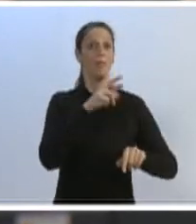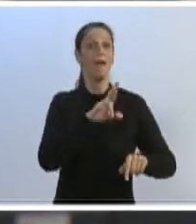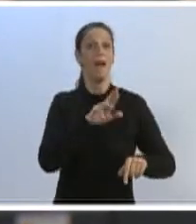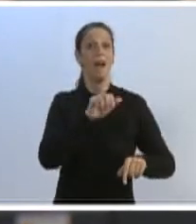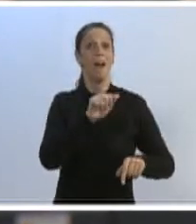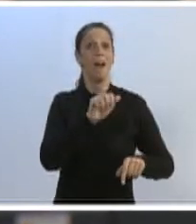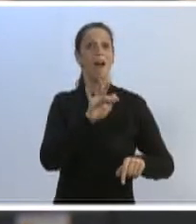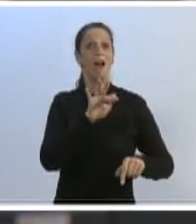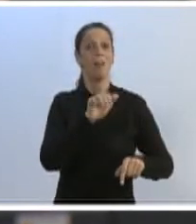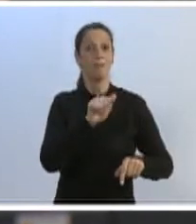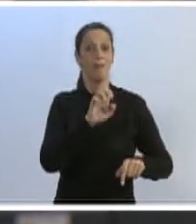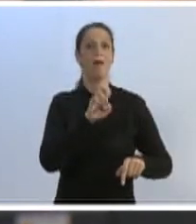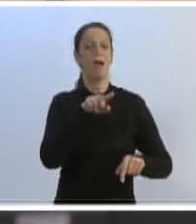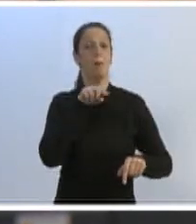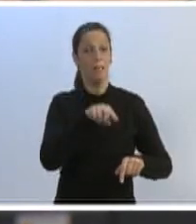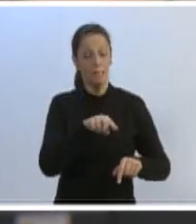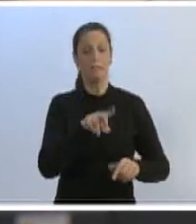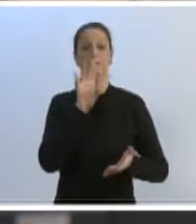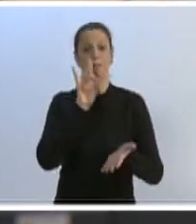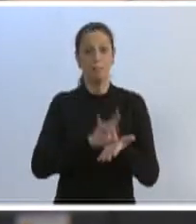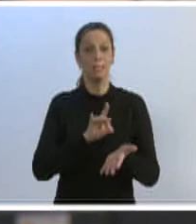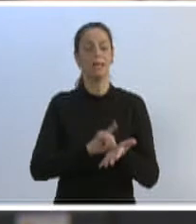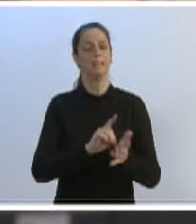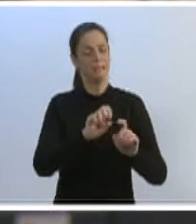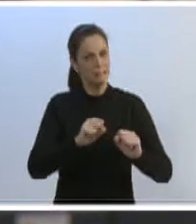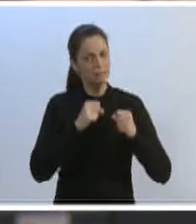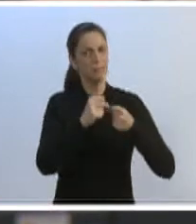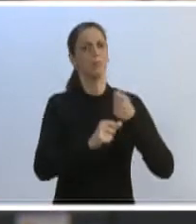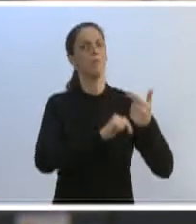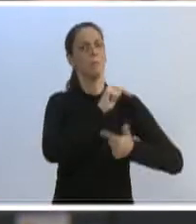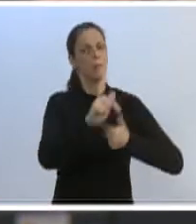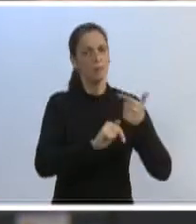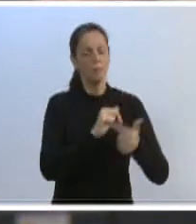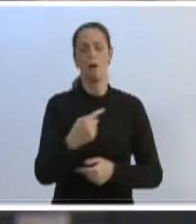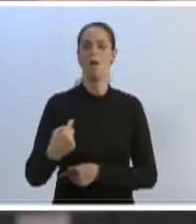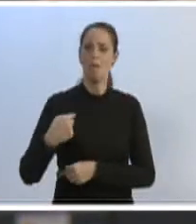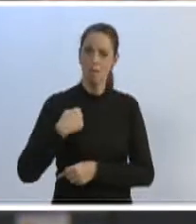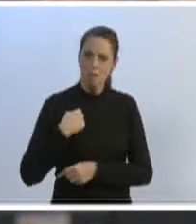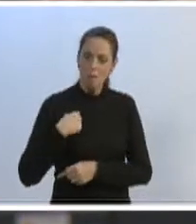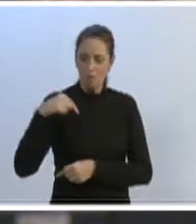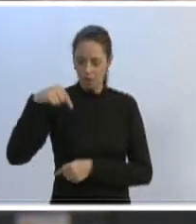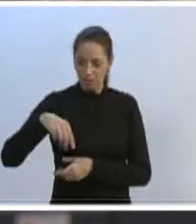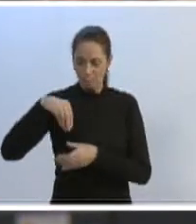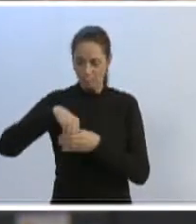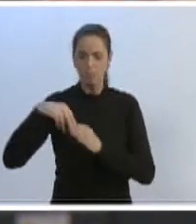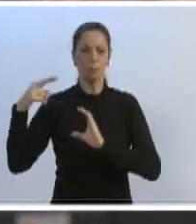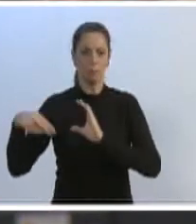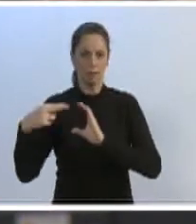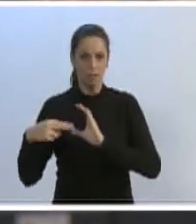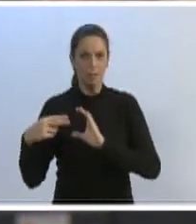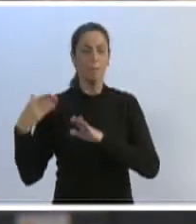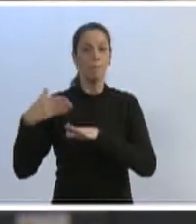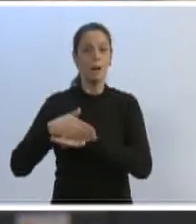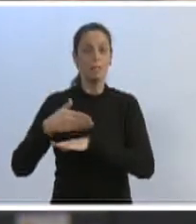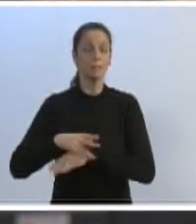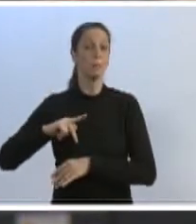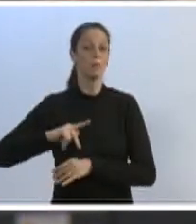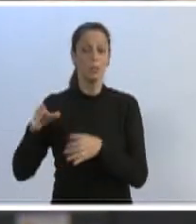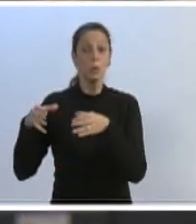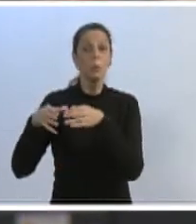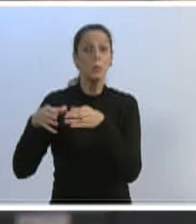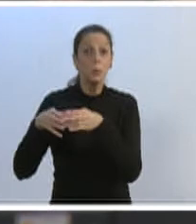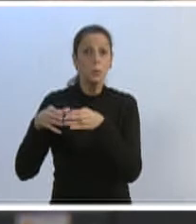bastante cobrada, sim, aqui por nós vereadores, em especial por mim, que presido esta frente parlamentar nesta casa, porque há muito tempo se